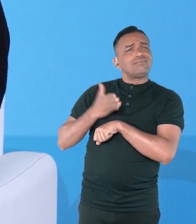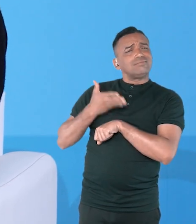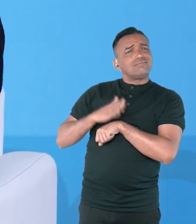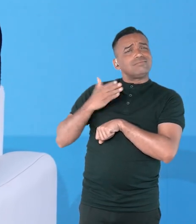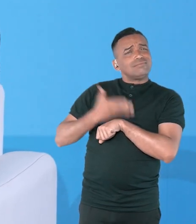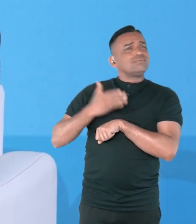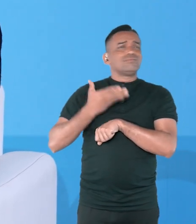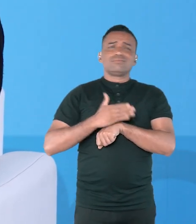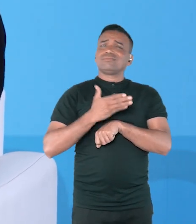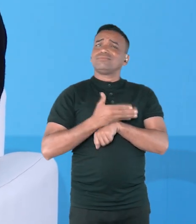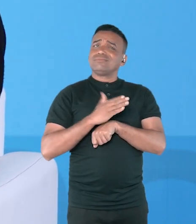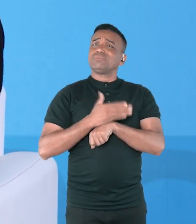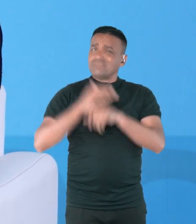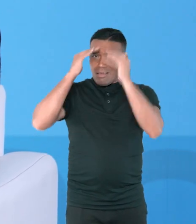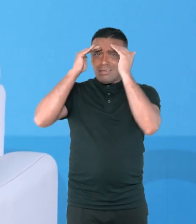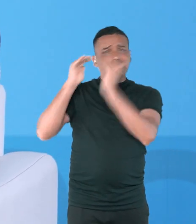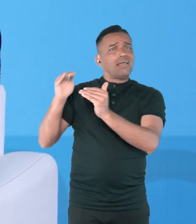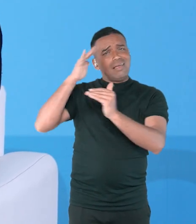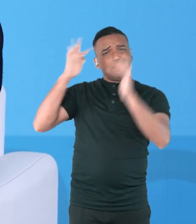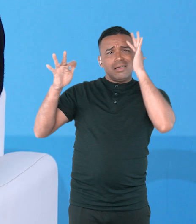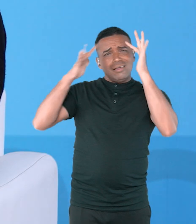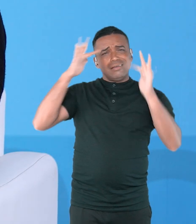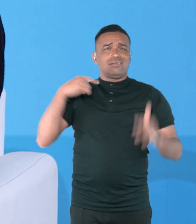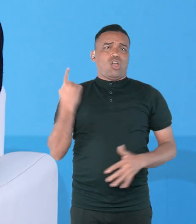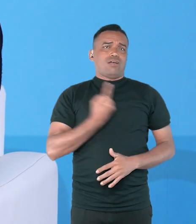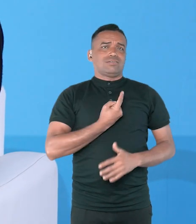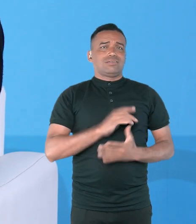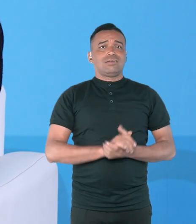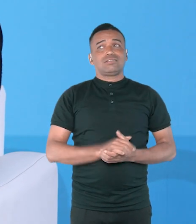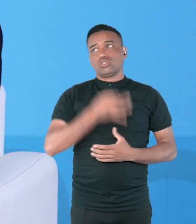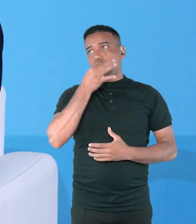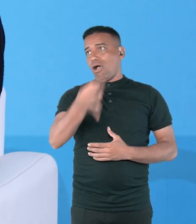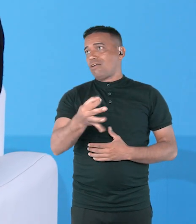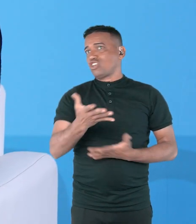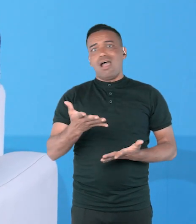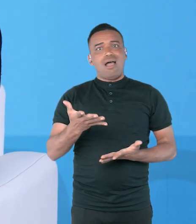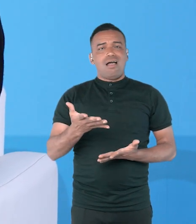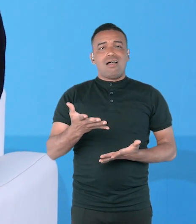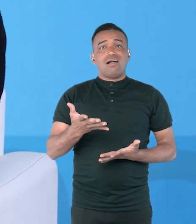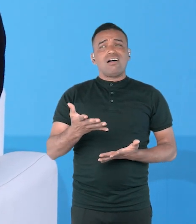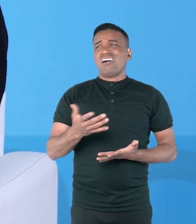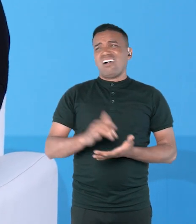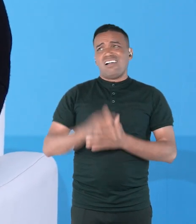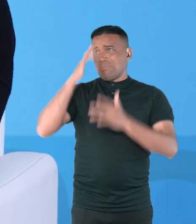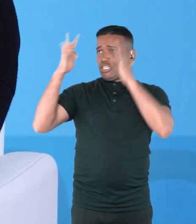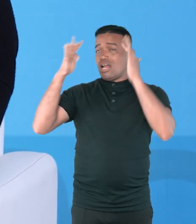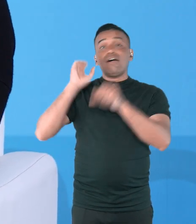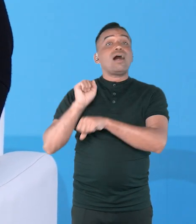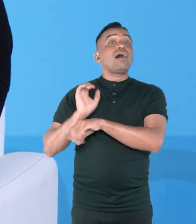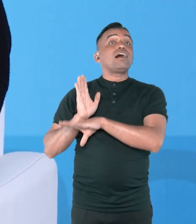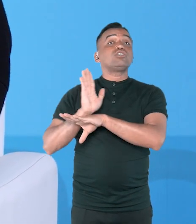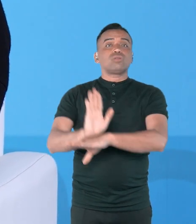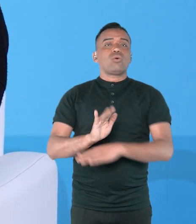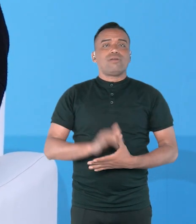ser exercitada e ela precisa ser levada em conta, né? Do que a gente só achar que... Mas isso vai levar